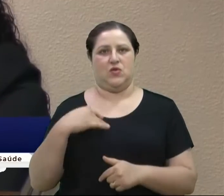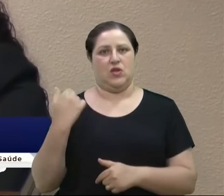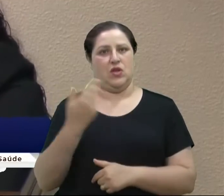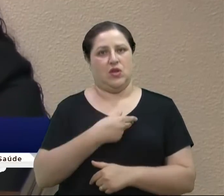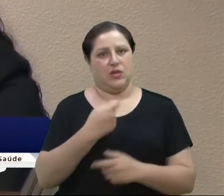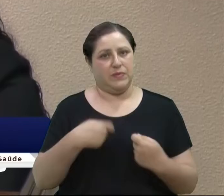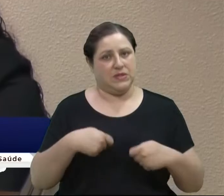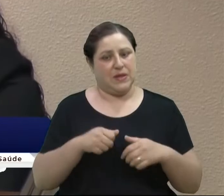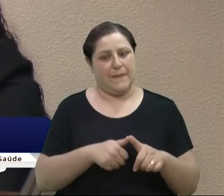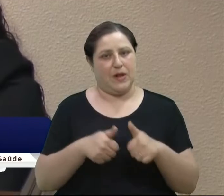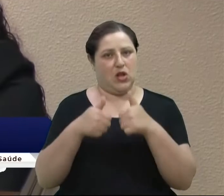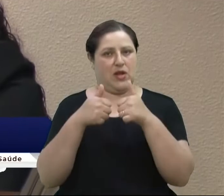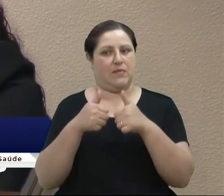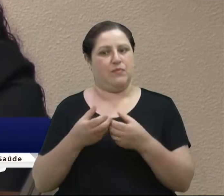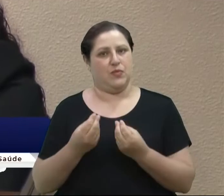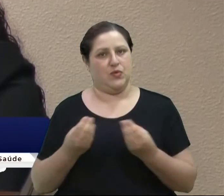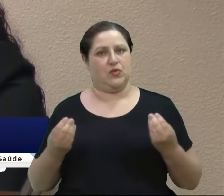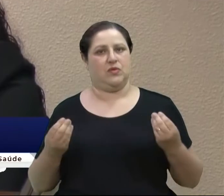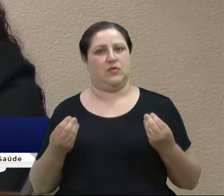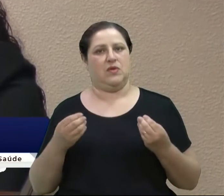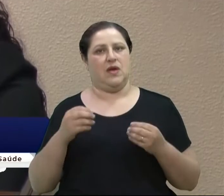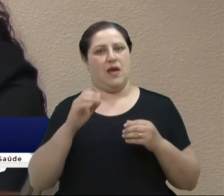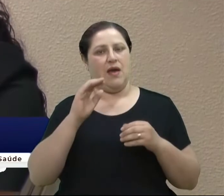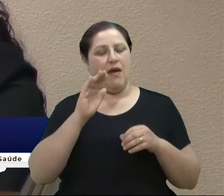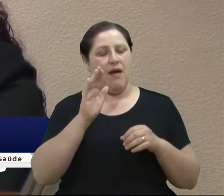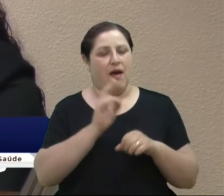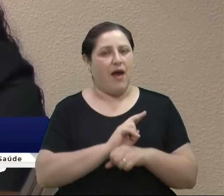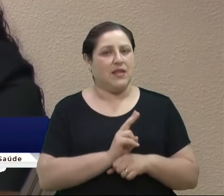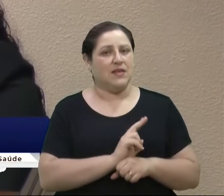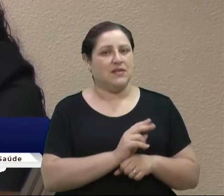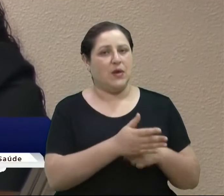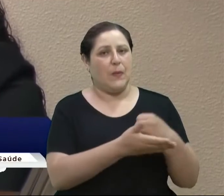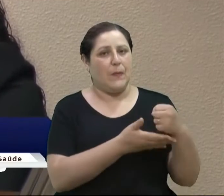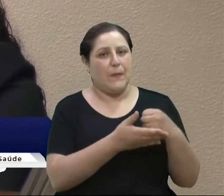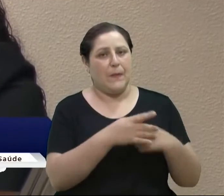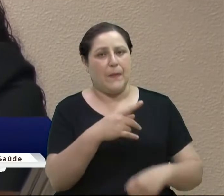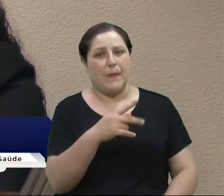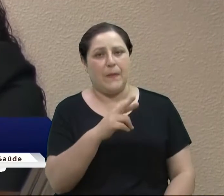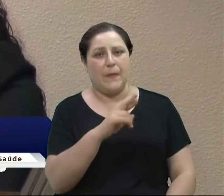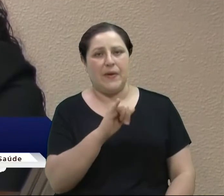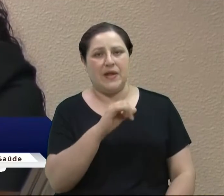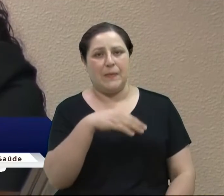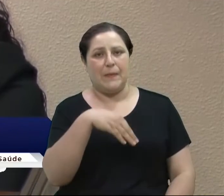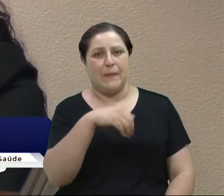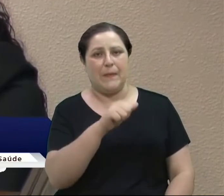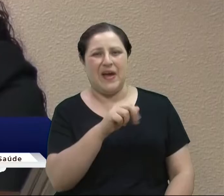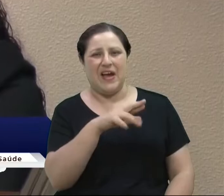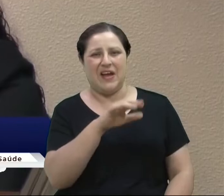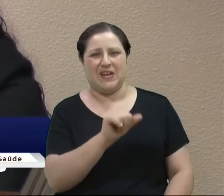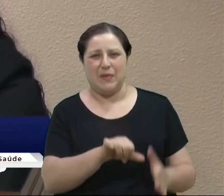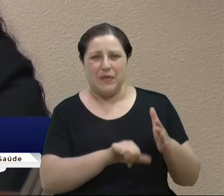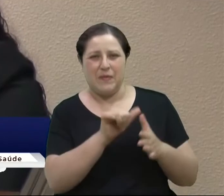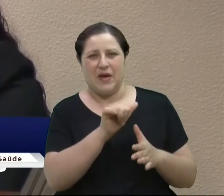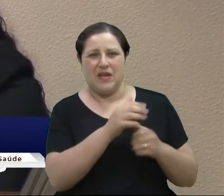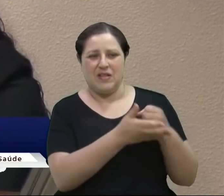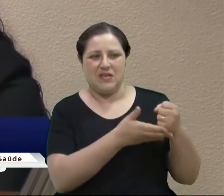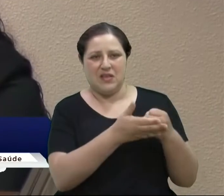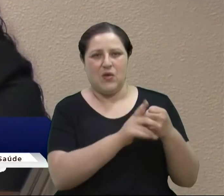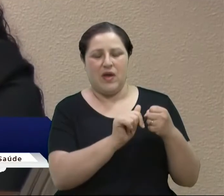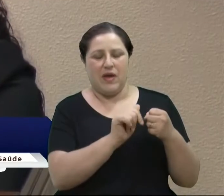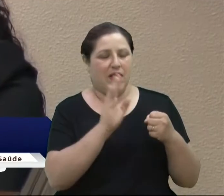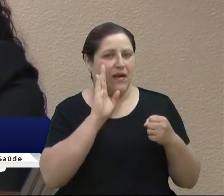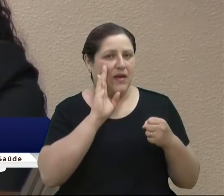tem que melhorar bastante. Eu acho que a atenção primária, que muito foi colocado aqui, ela é a grande ferramenta de